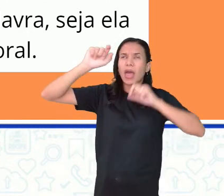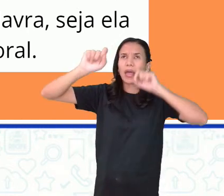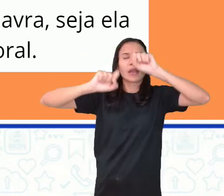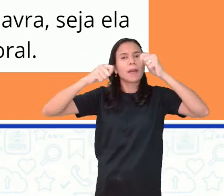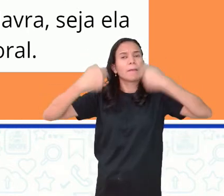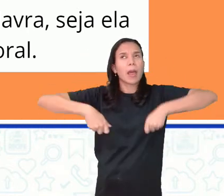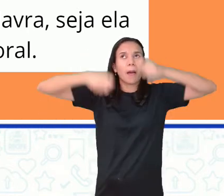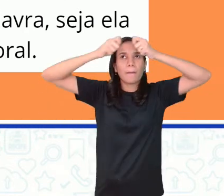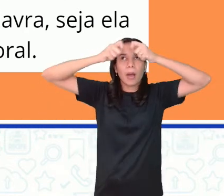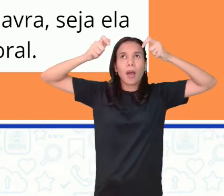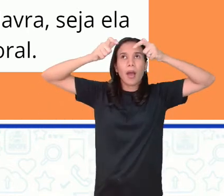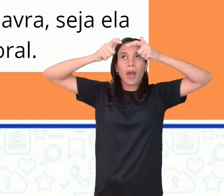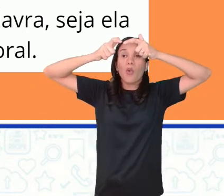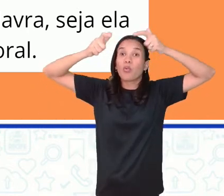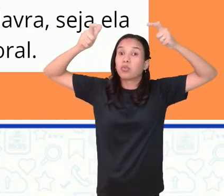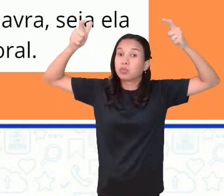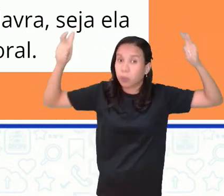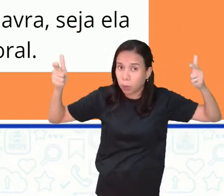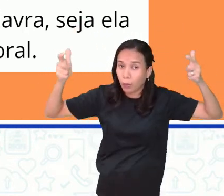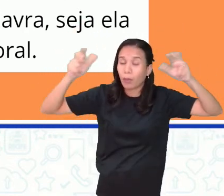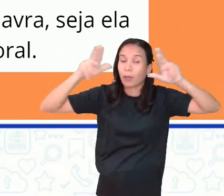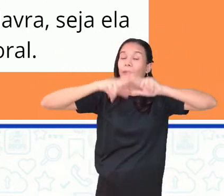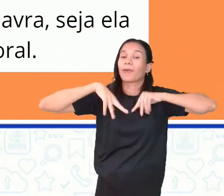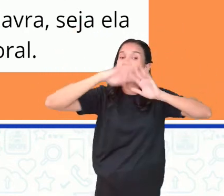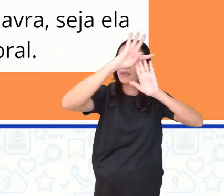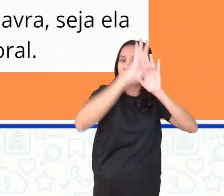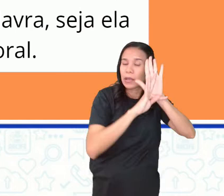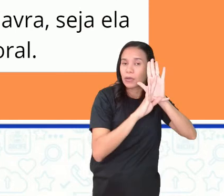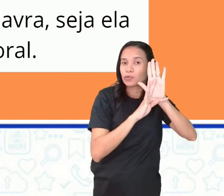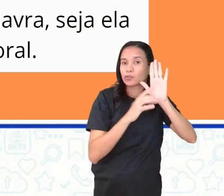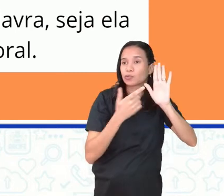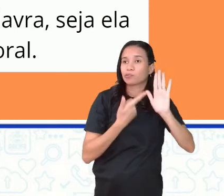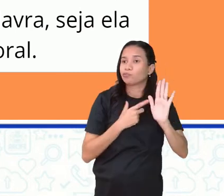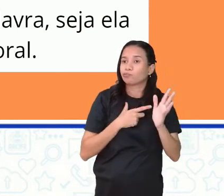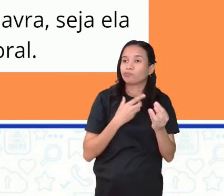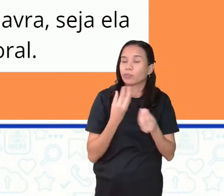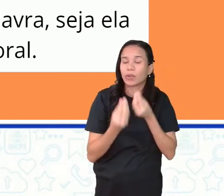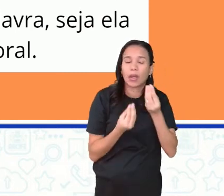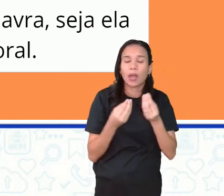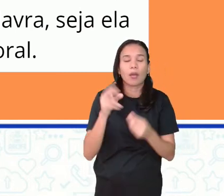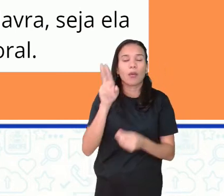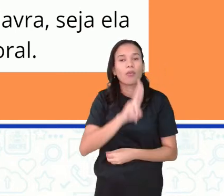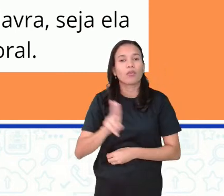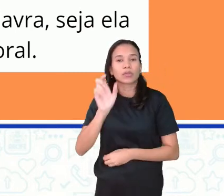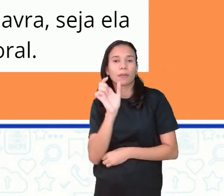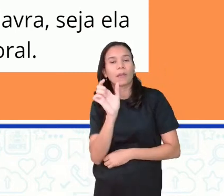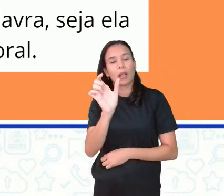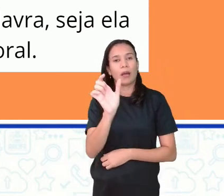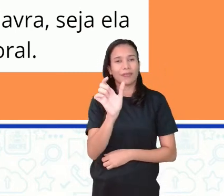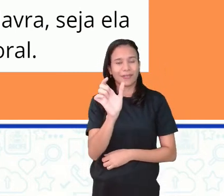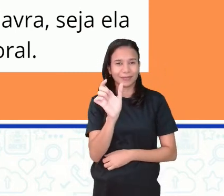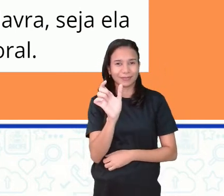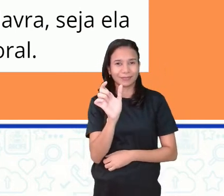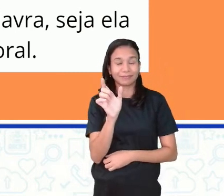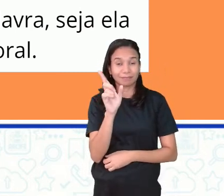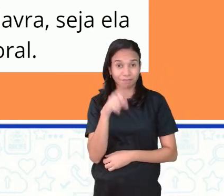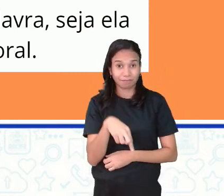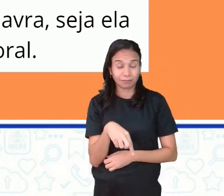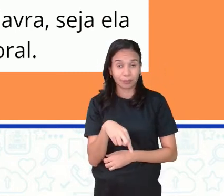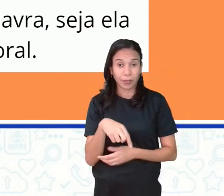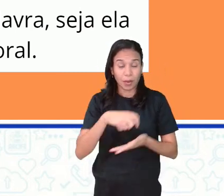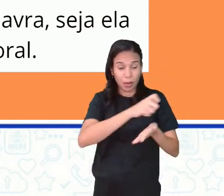ser ampliada, pois há textos que não contam com o auxílio da palavra, seja